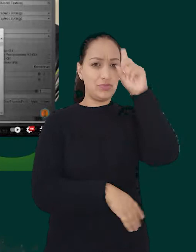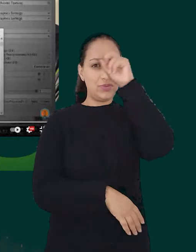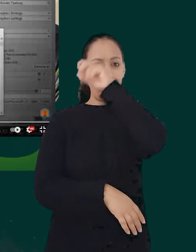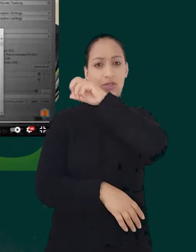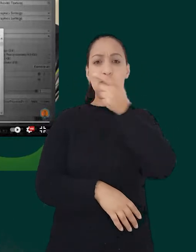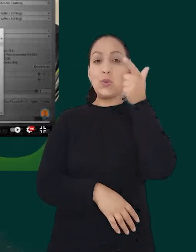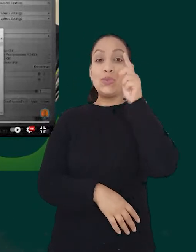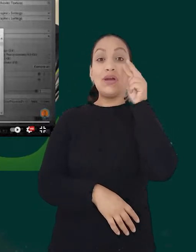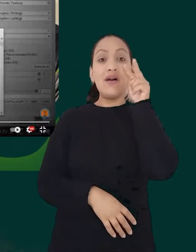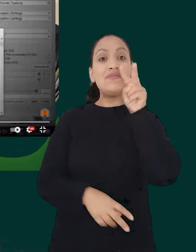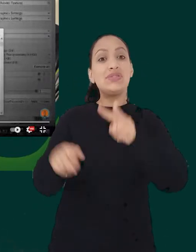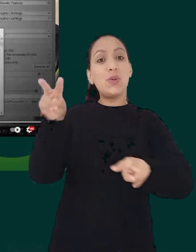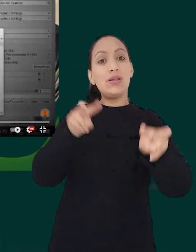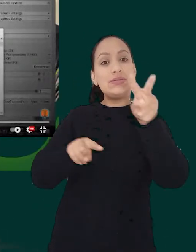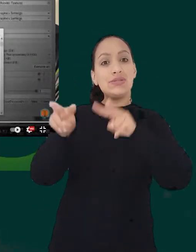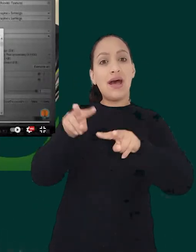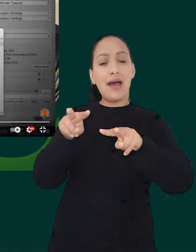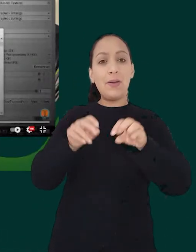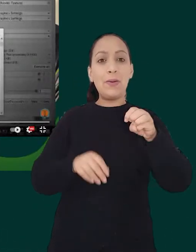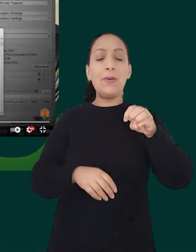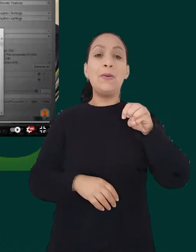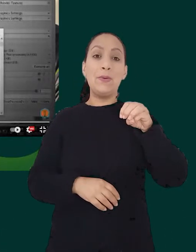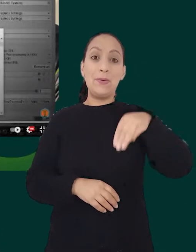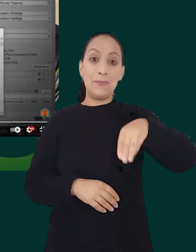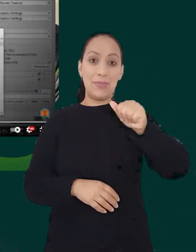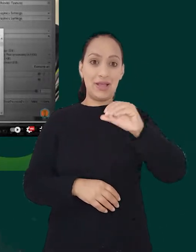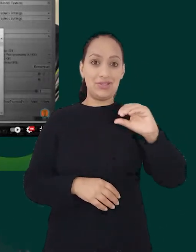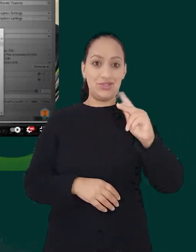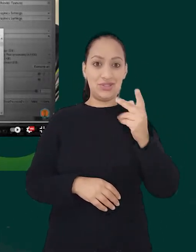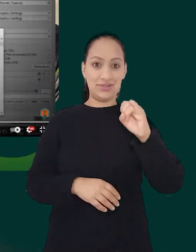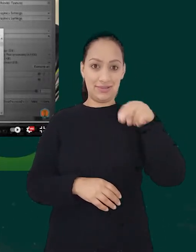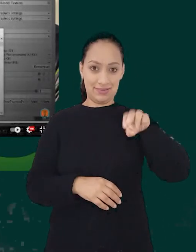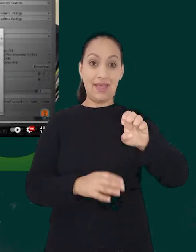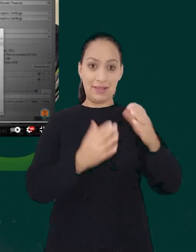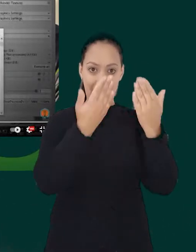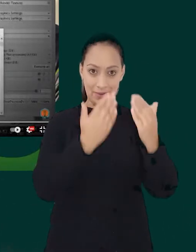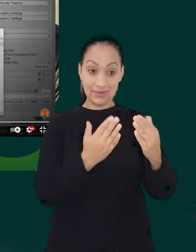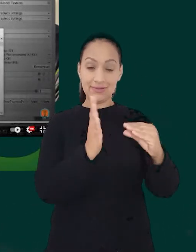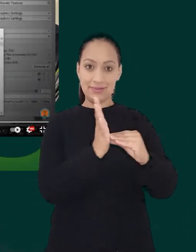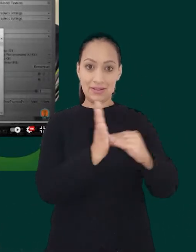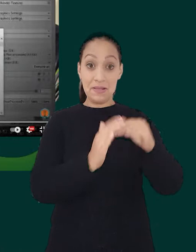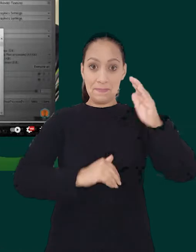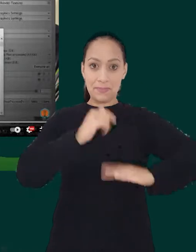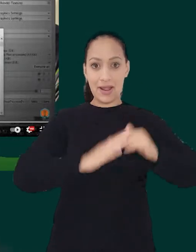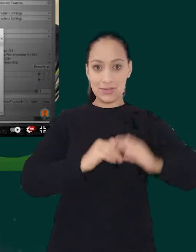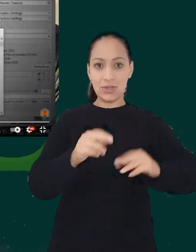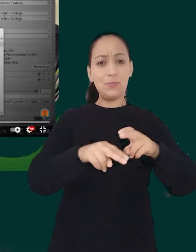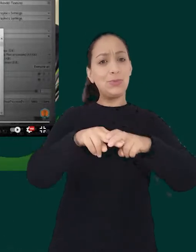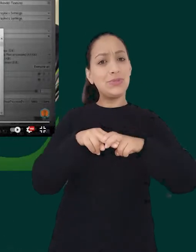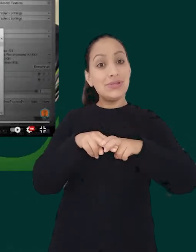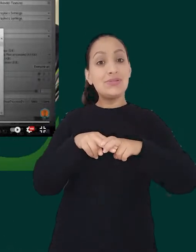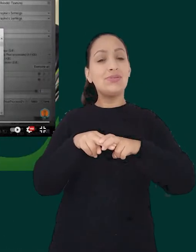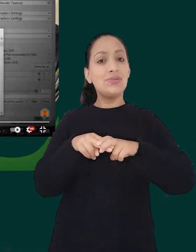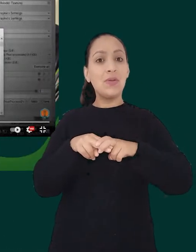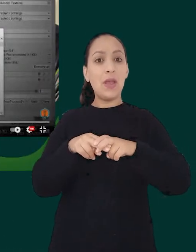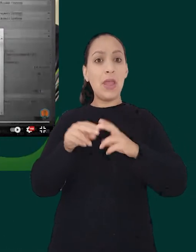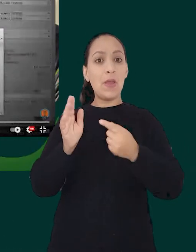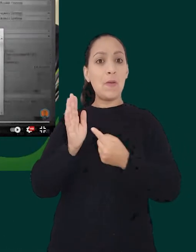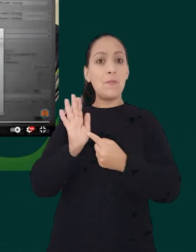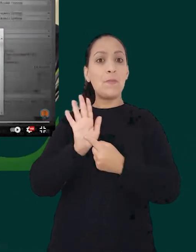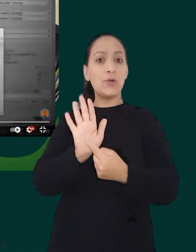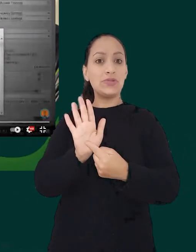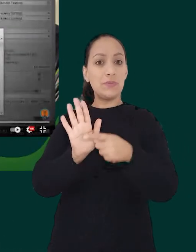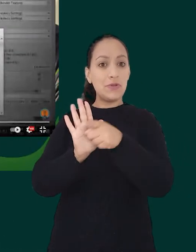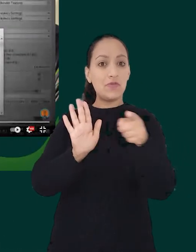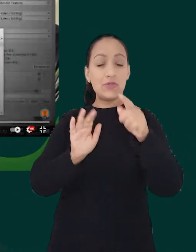consegue visualizar o machine learning sendo colocado em prática. Por isso eu quis mostrar esse vídeo, tá, pessoal? Então, é